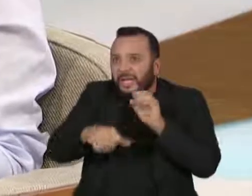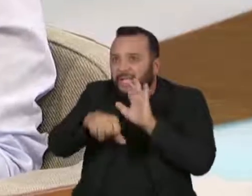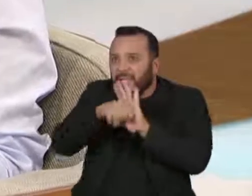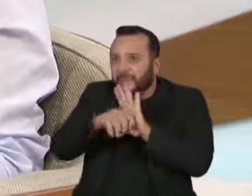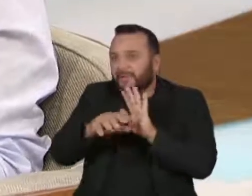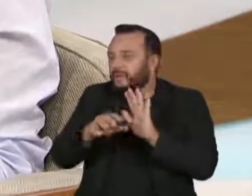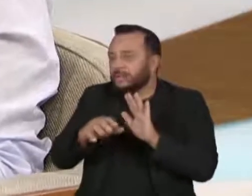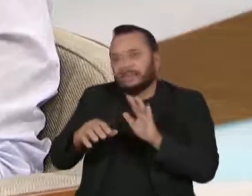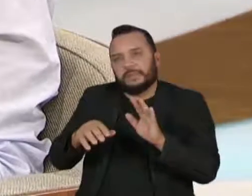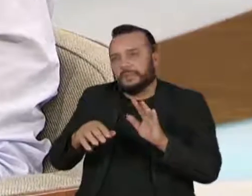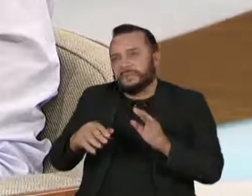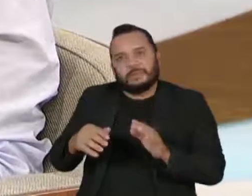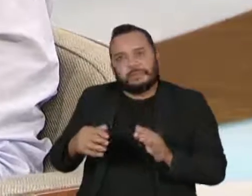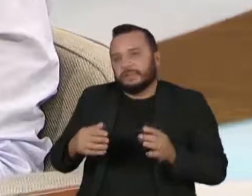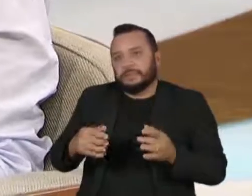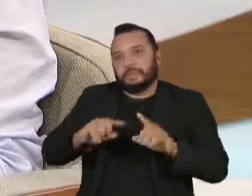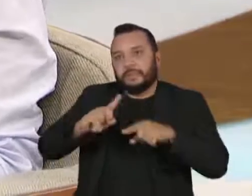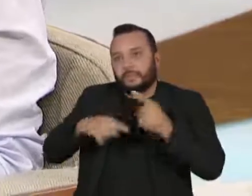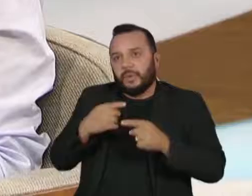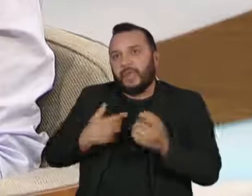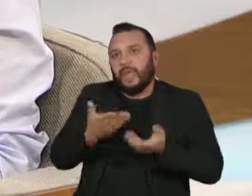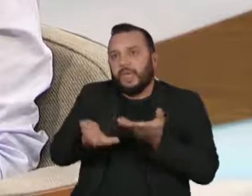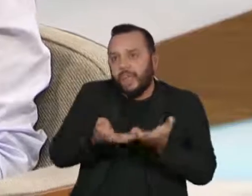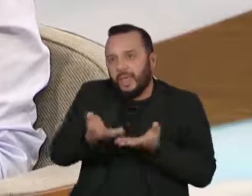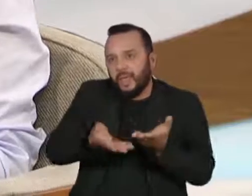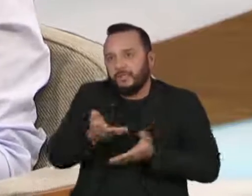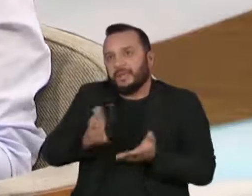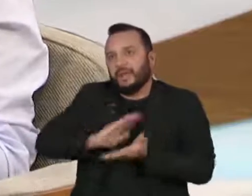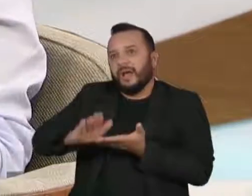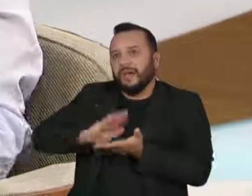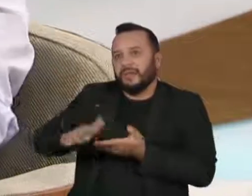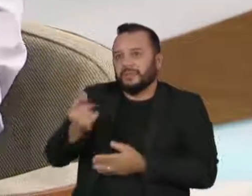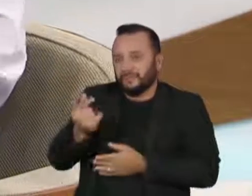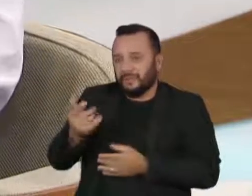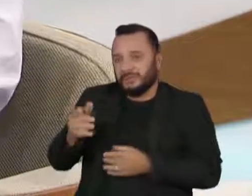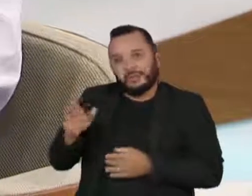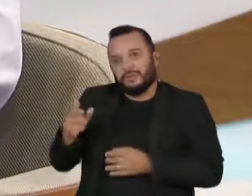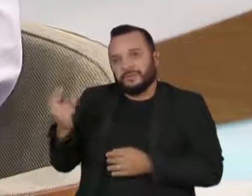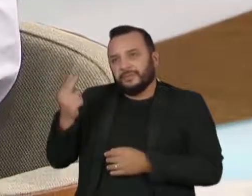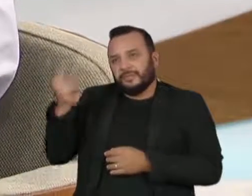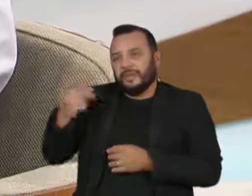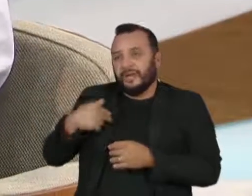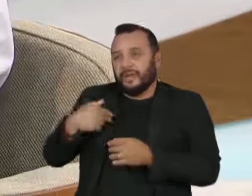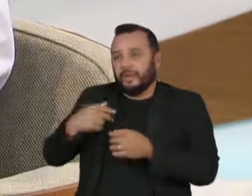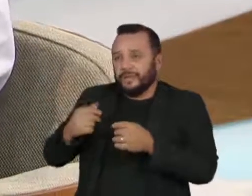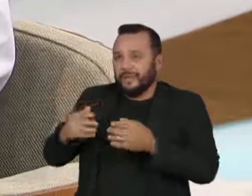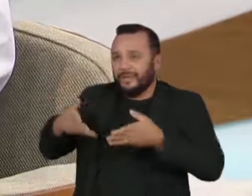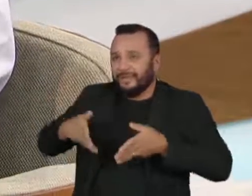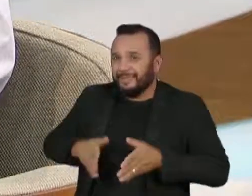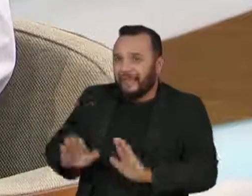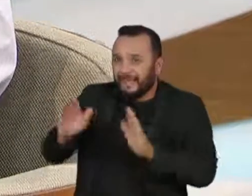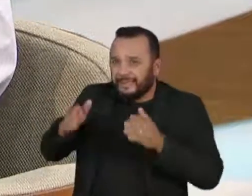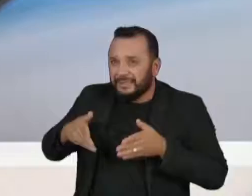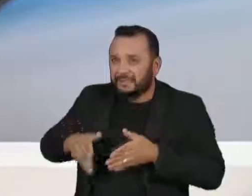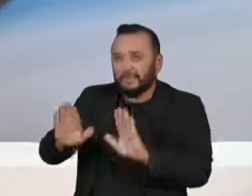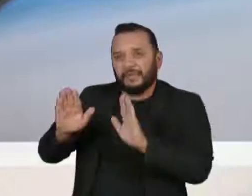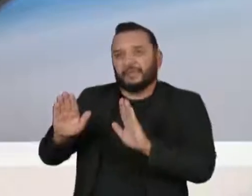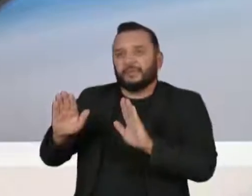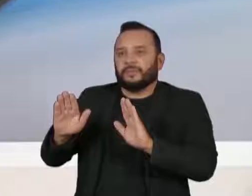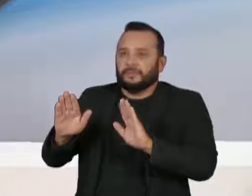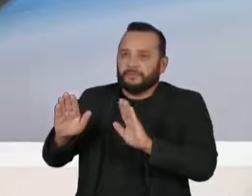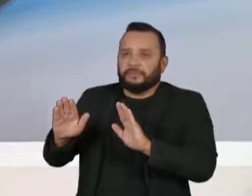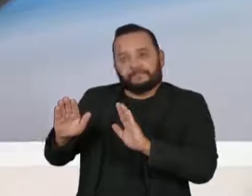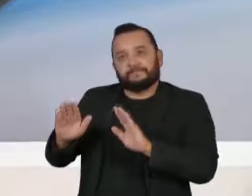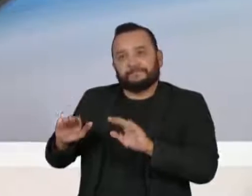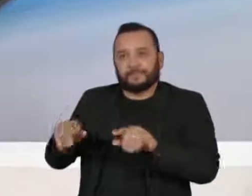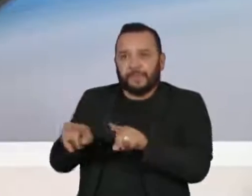essa conexão, né, que o estudo que você está trazendo faz, entre fertilidade e aborto, né?